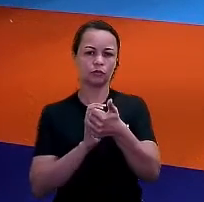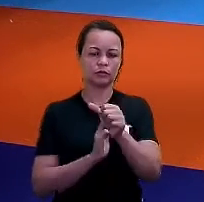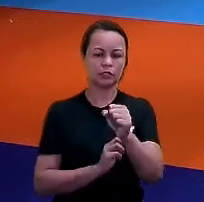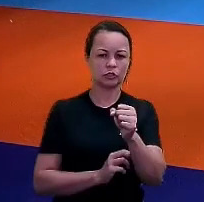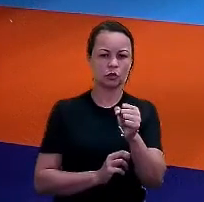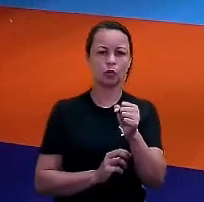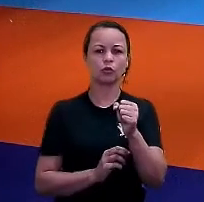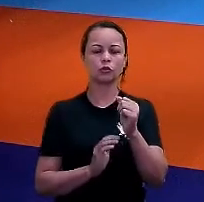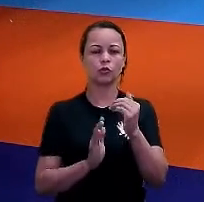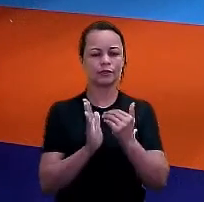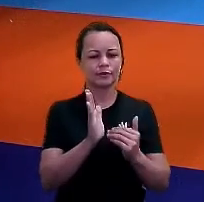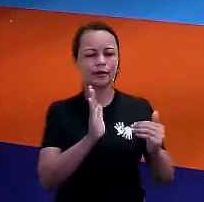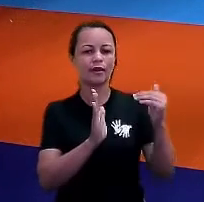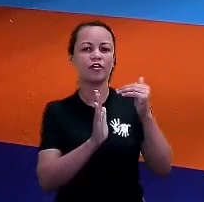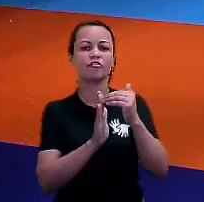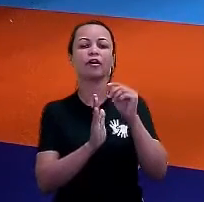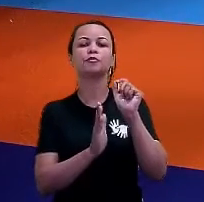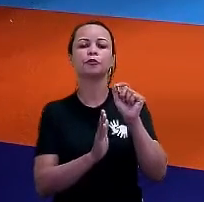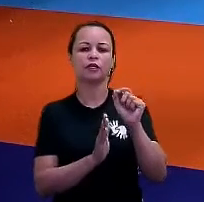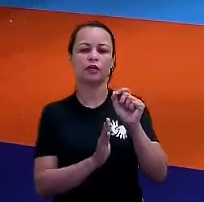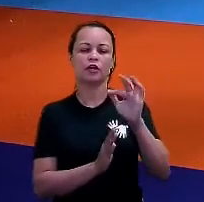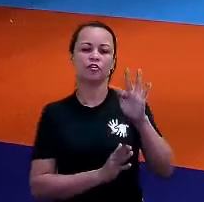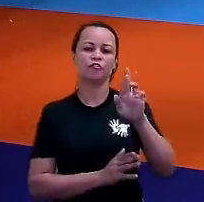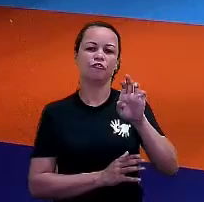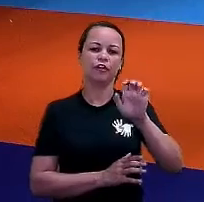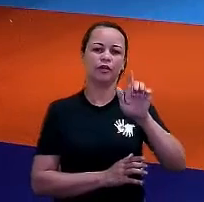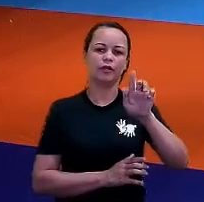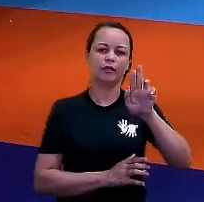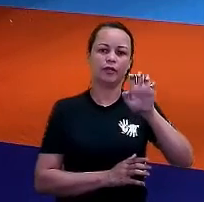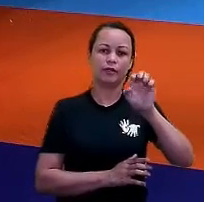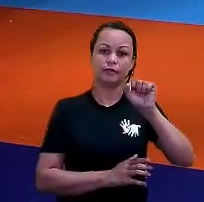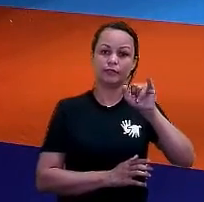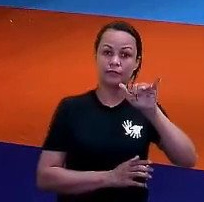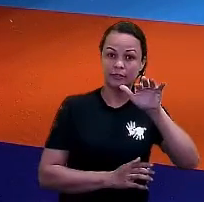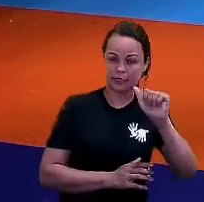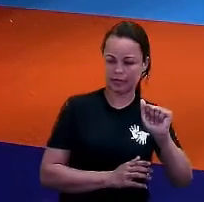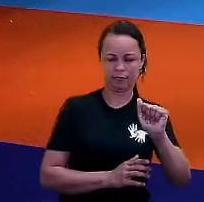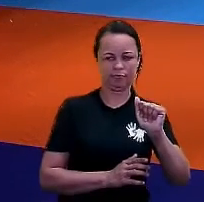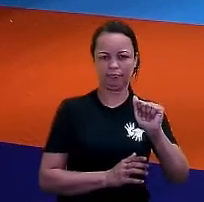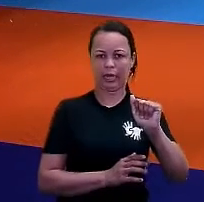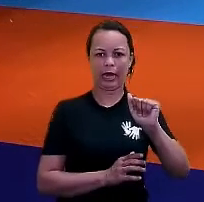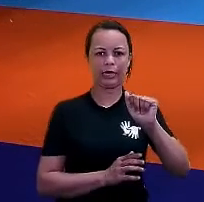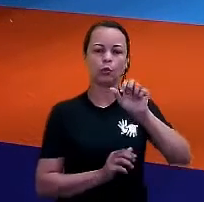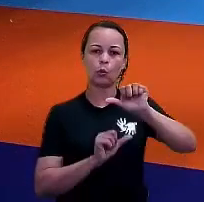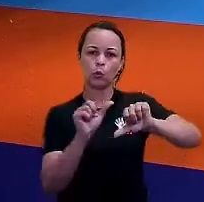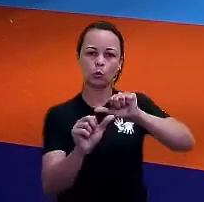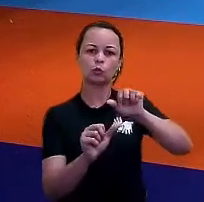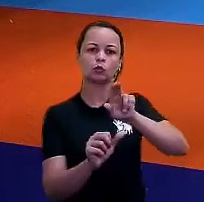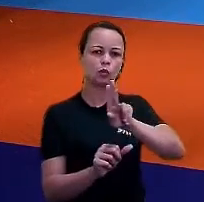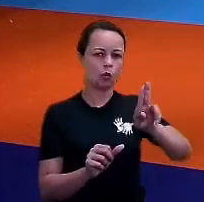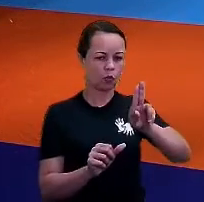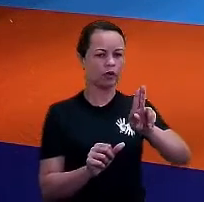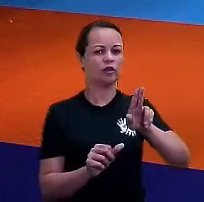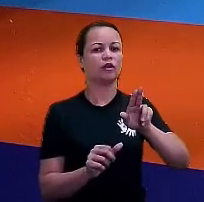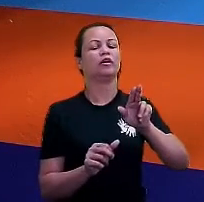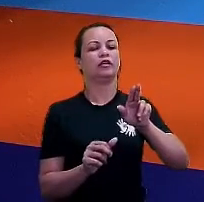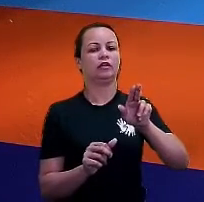a ser elevado à categoria de freguesia. Não se chama mais Cidade de Braga, vai se